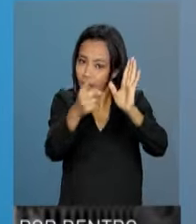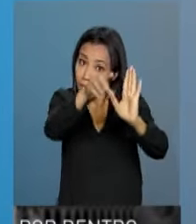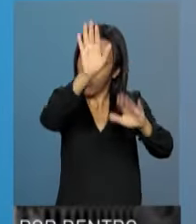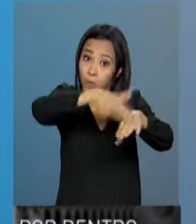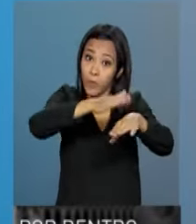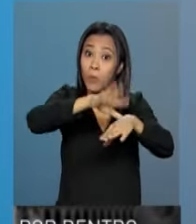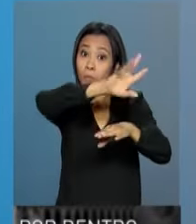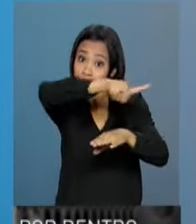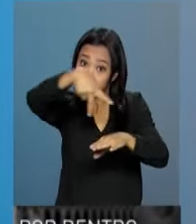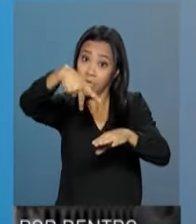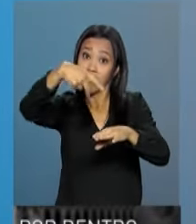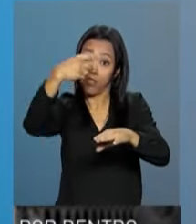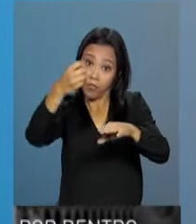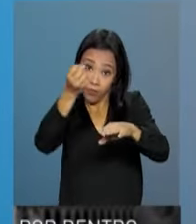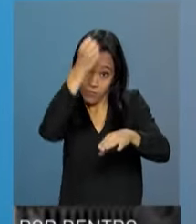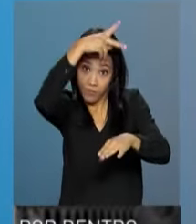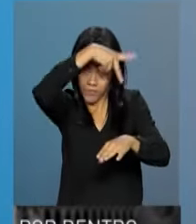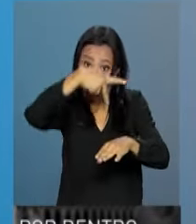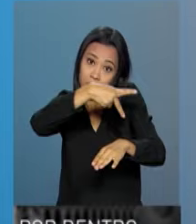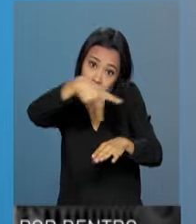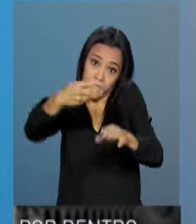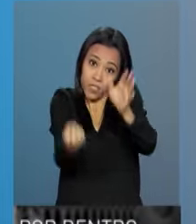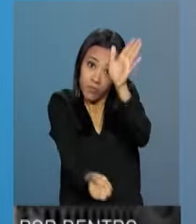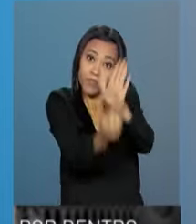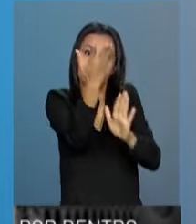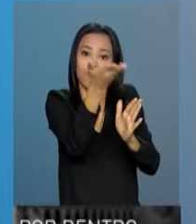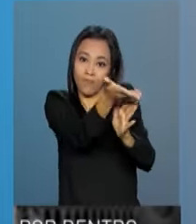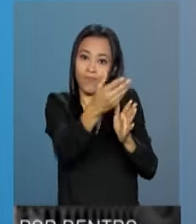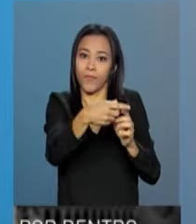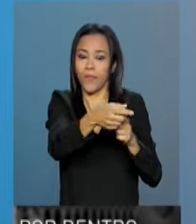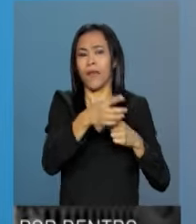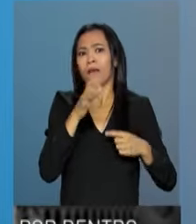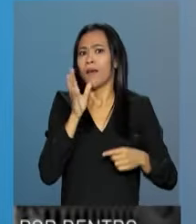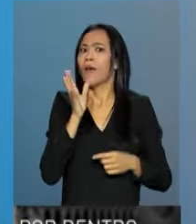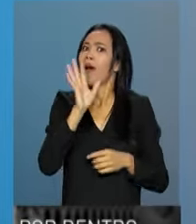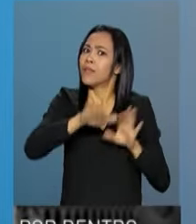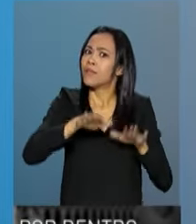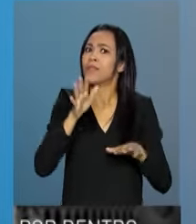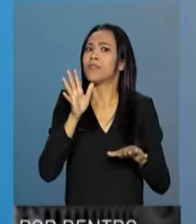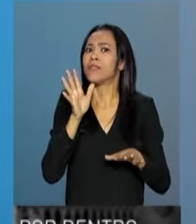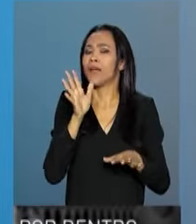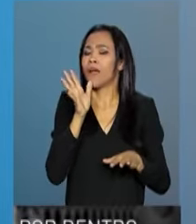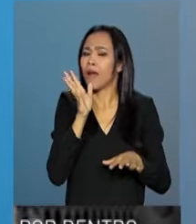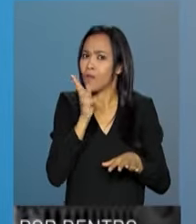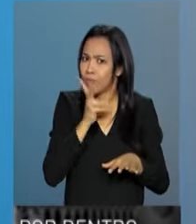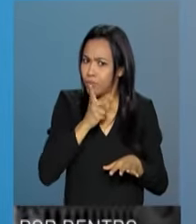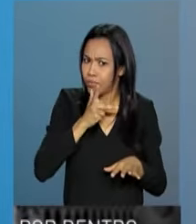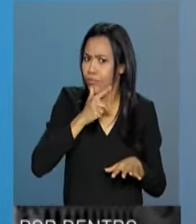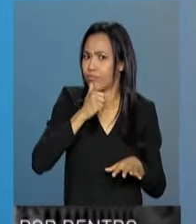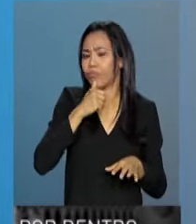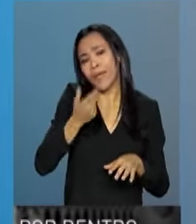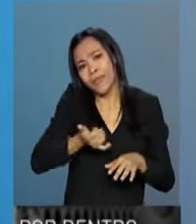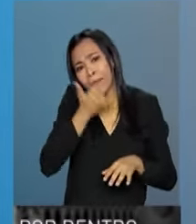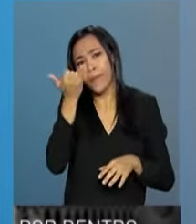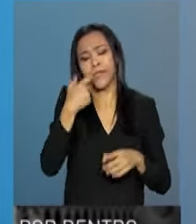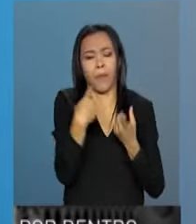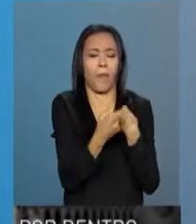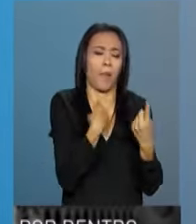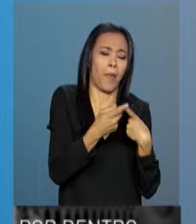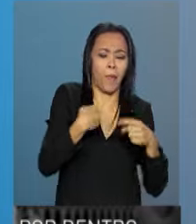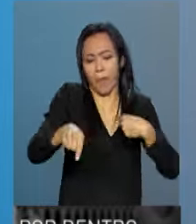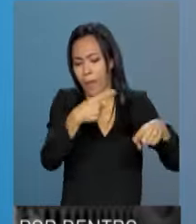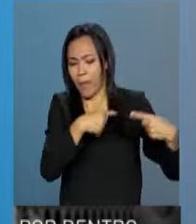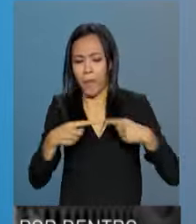às vezes é um processo mais longo as vezes mais curto depende dos estudos e das discussões com as populações da região